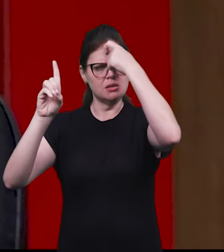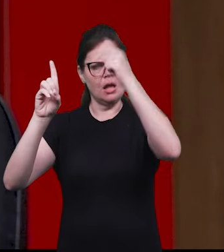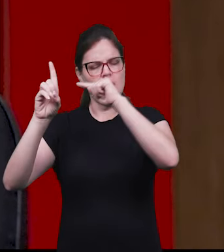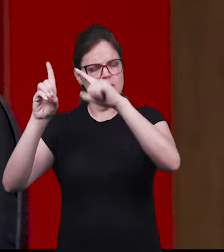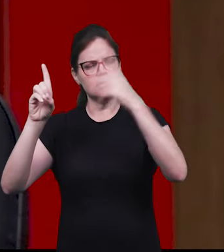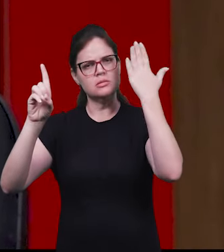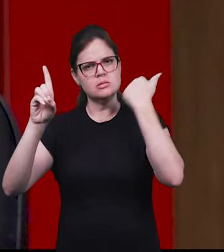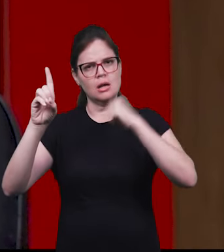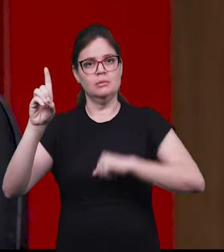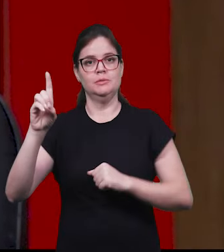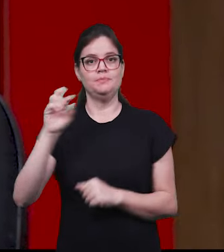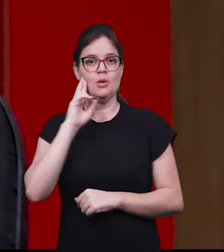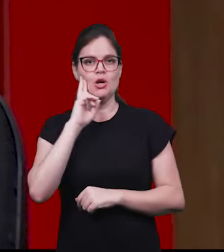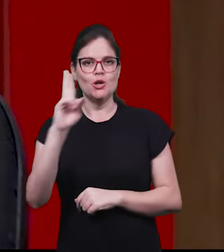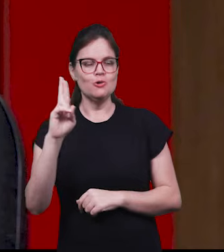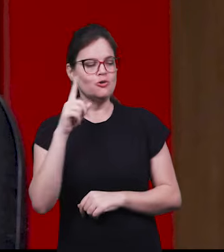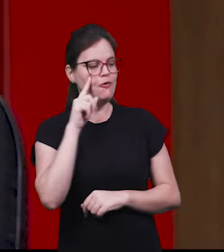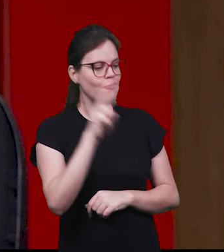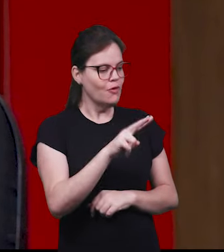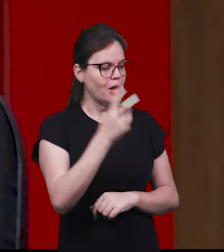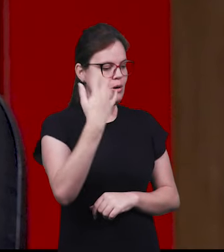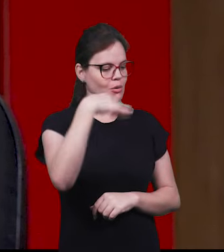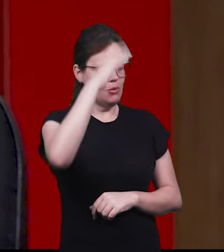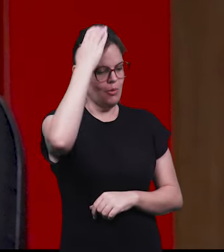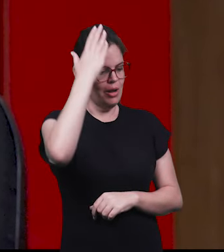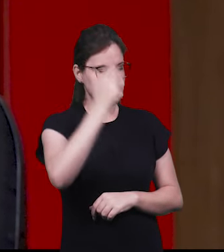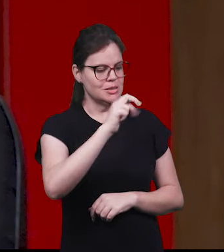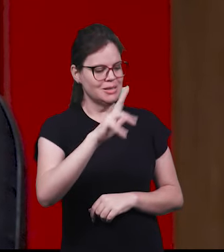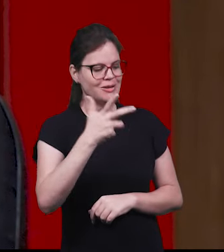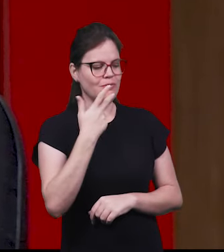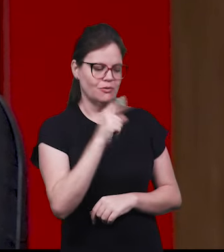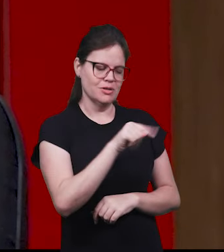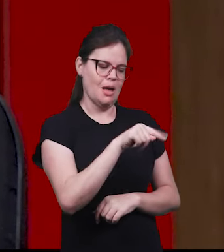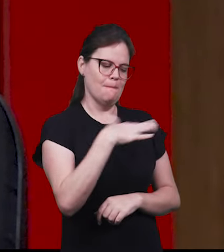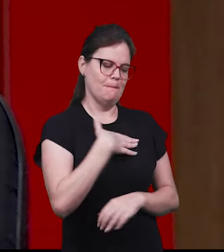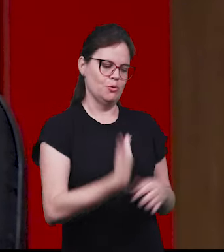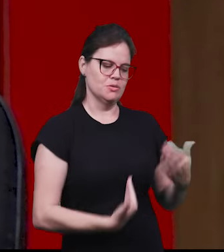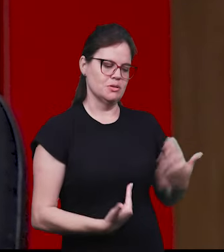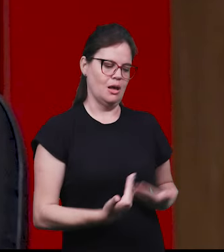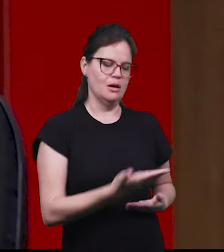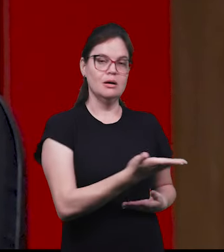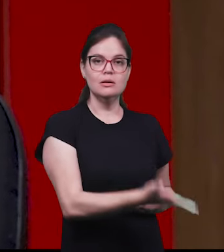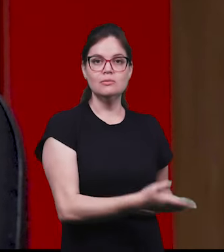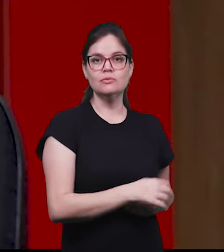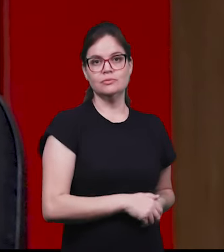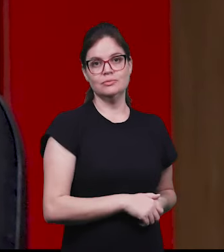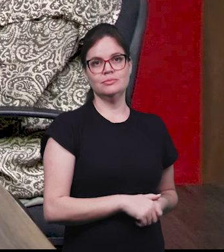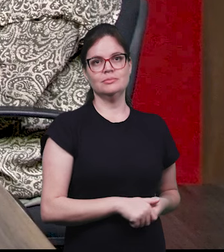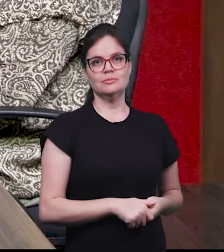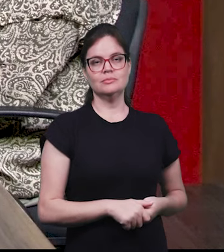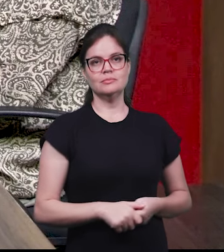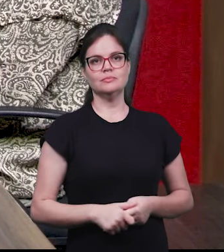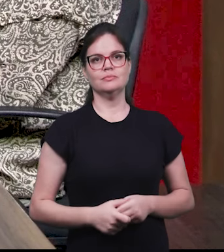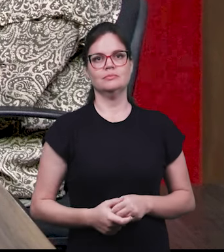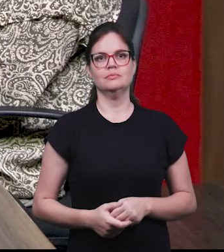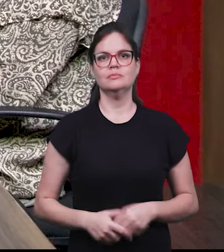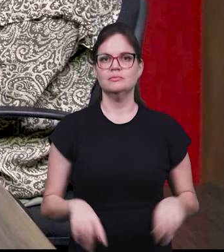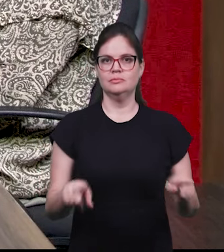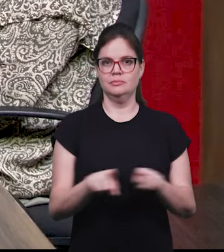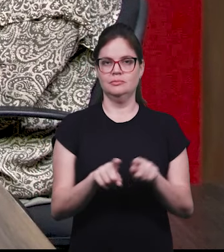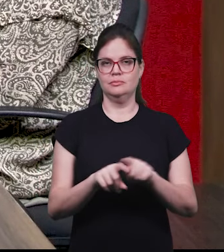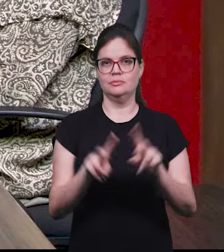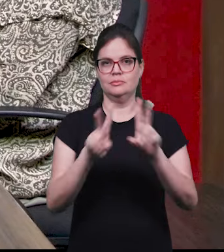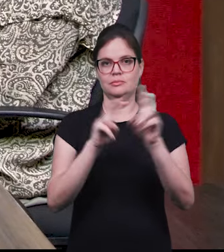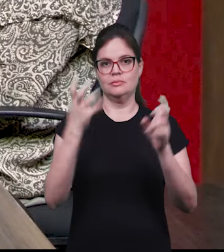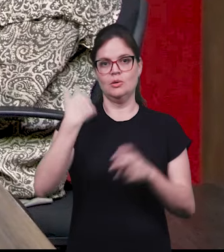O Deus que pensa. E o Senhor o chamou de meu servo, né? E só falando